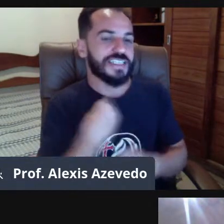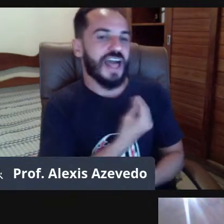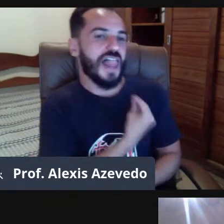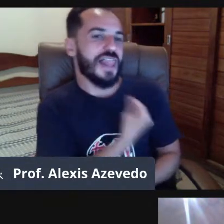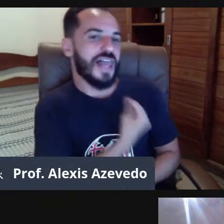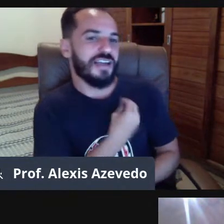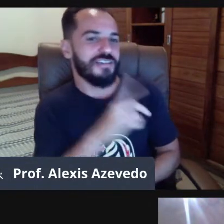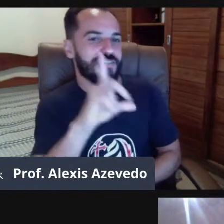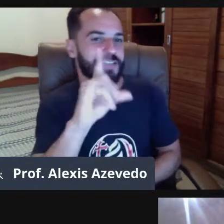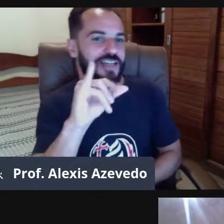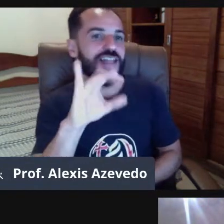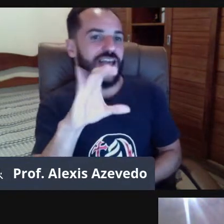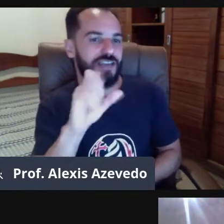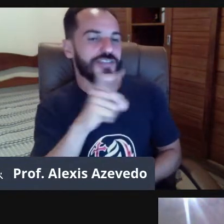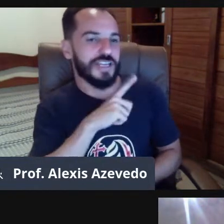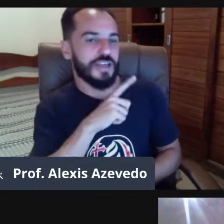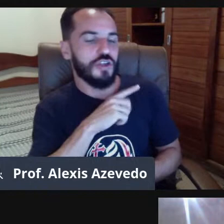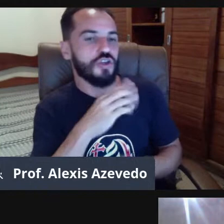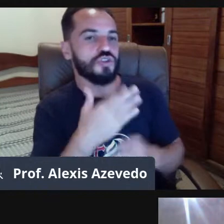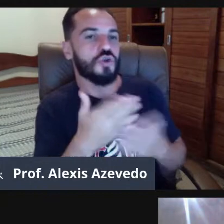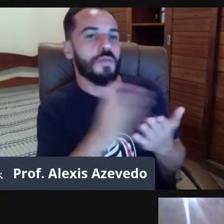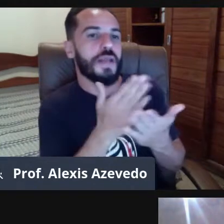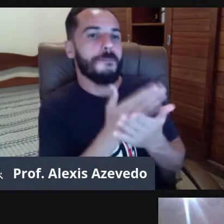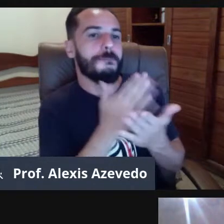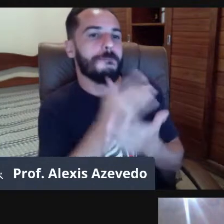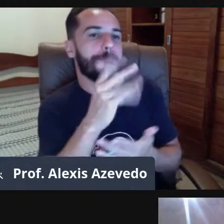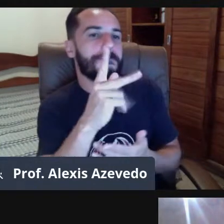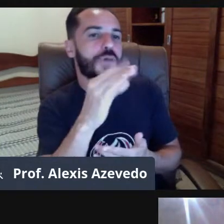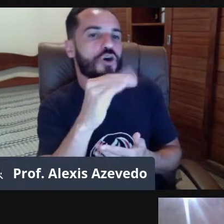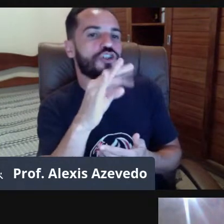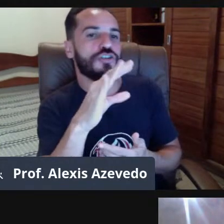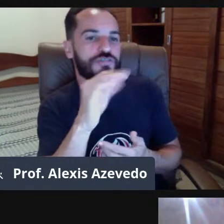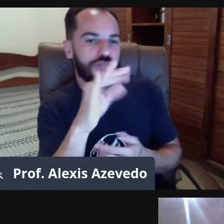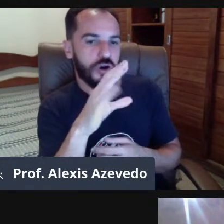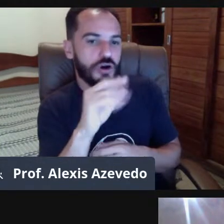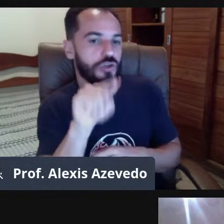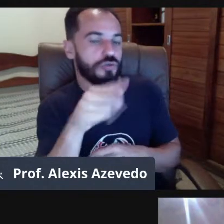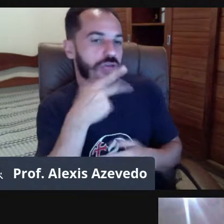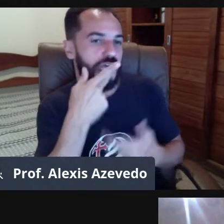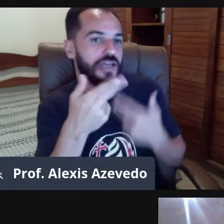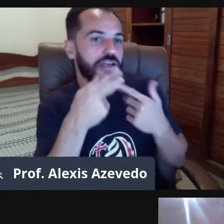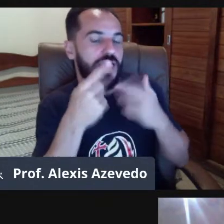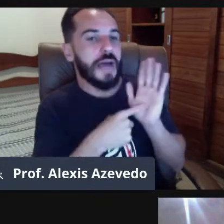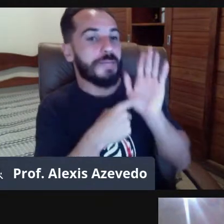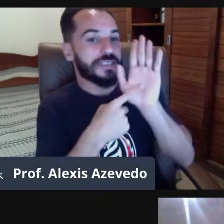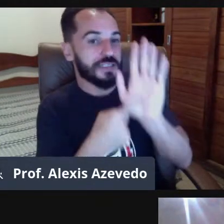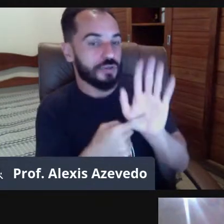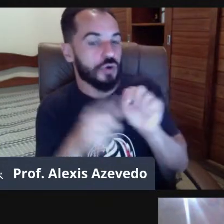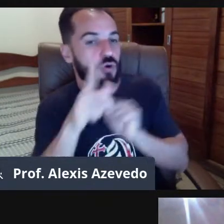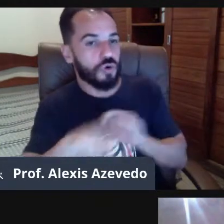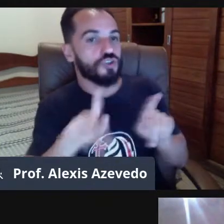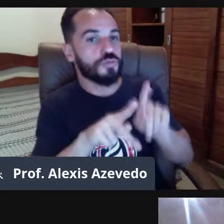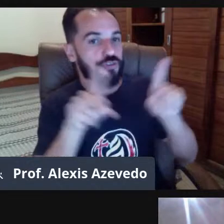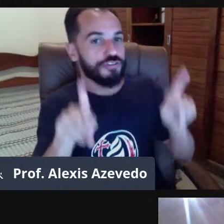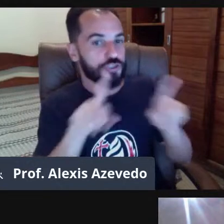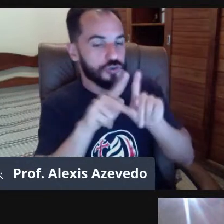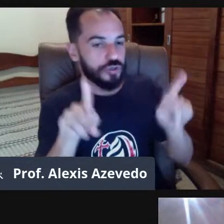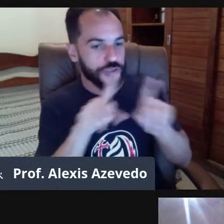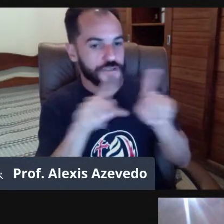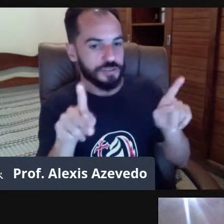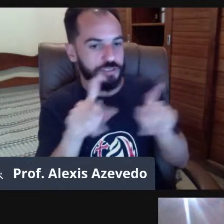na intenção de trazer outros temas que às vezes não são discutidos em sala de aula, mas